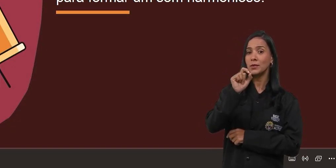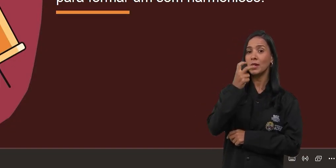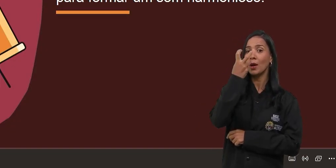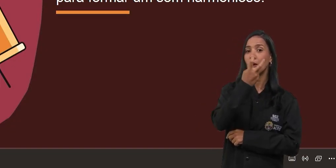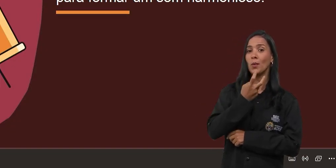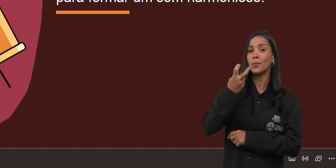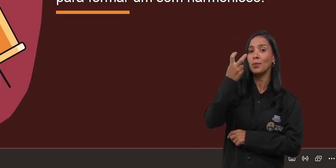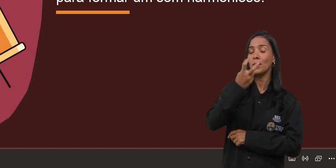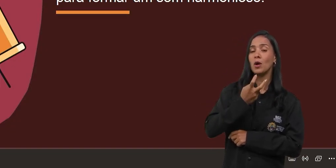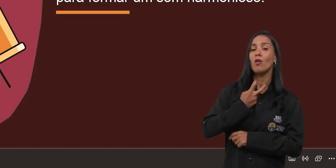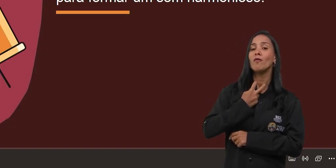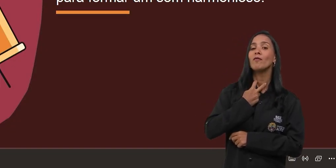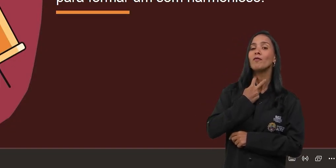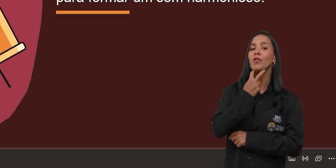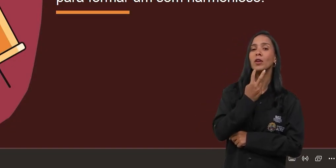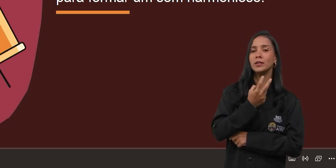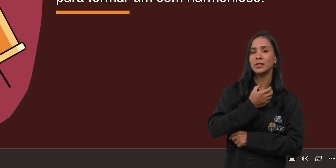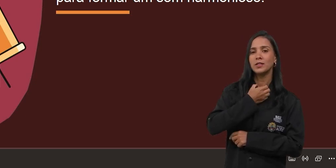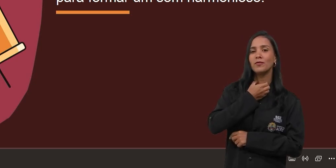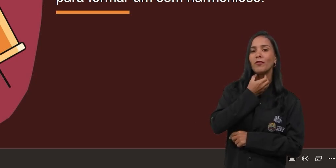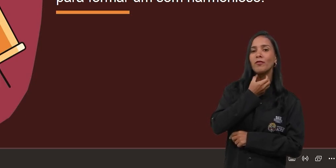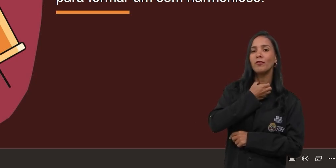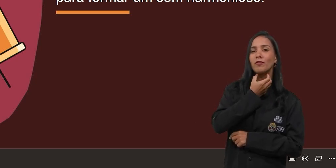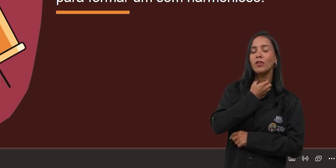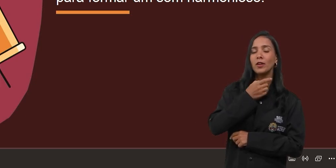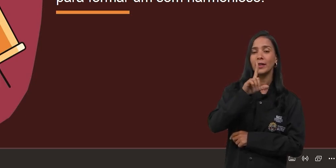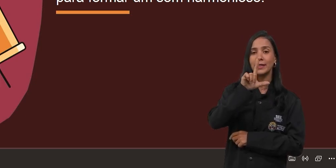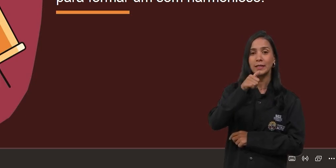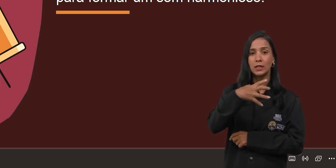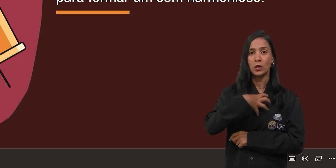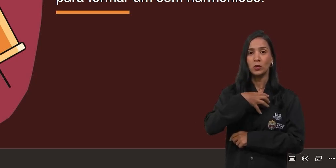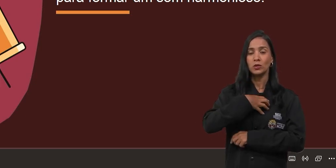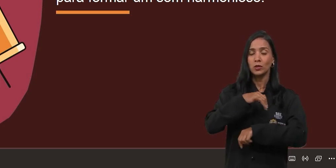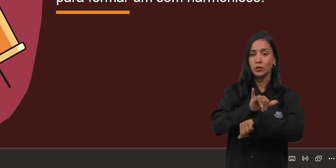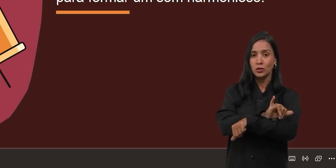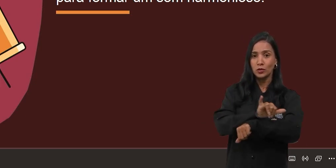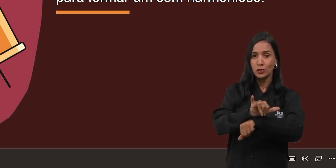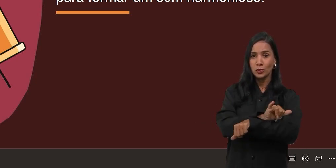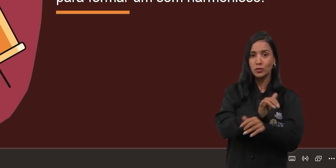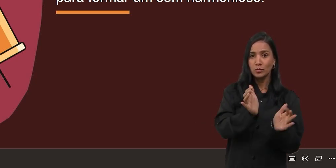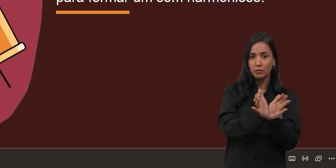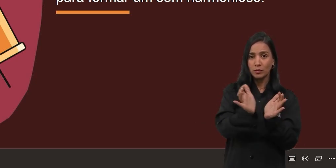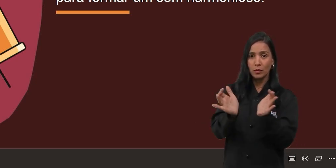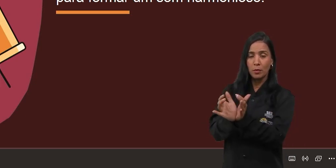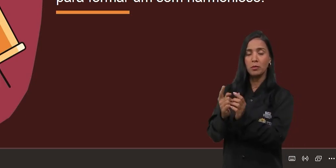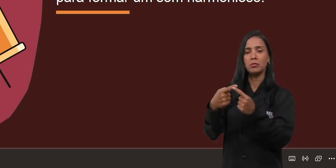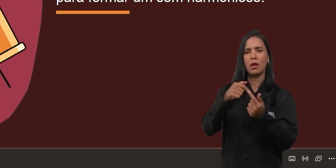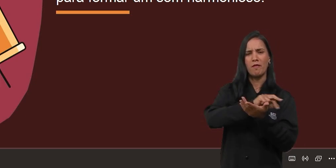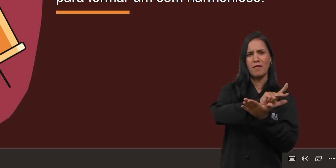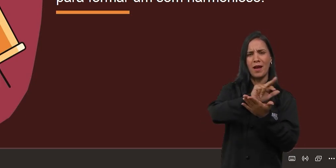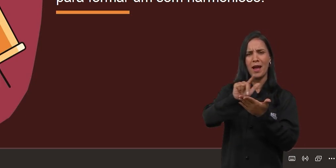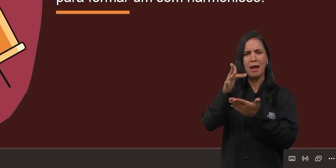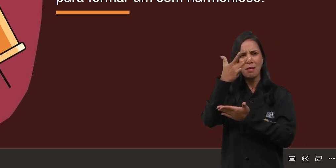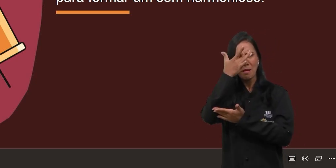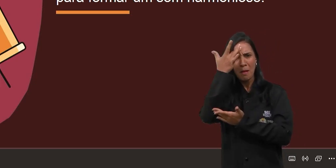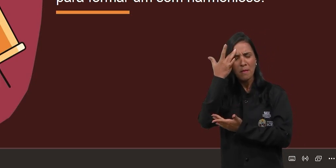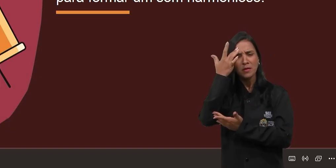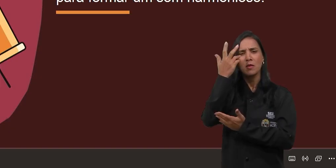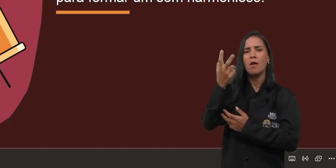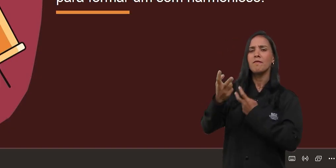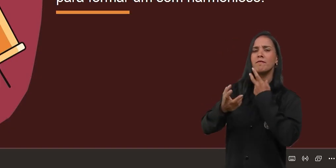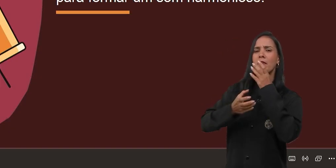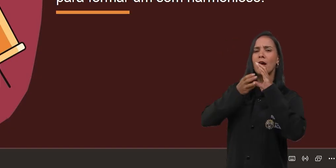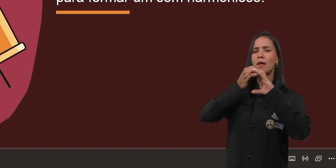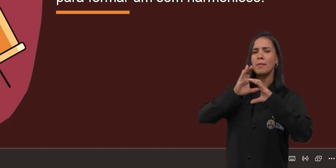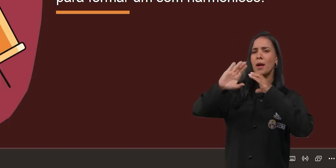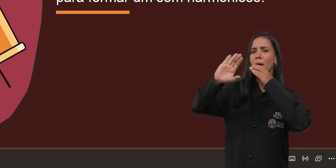de música vocal em grupo, onde várias pessoas cantam juntas, cada uma contribuindo